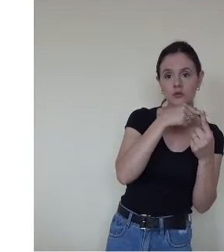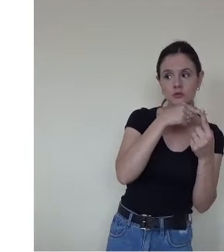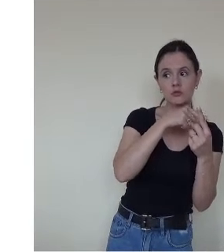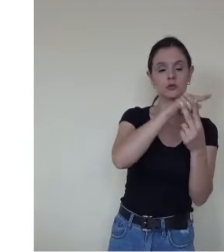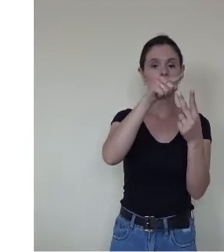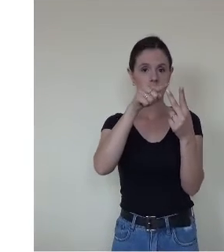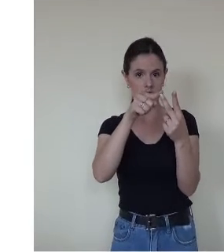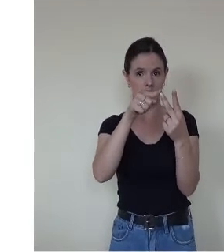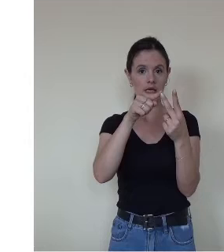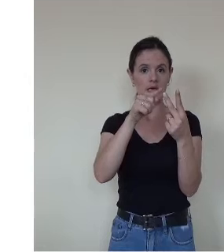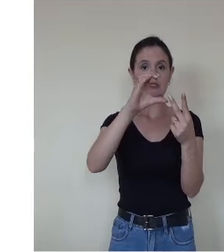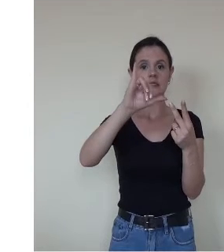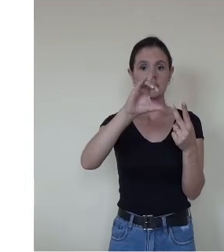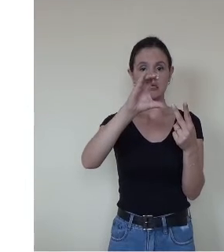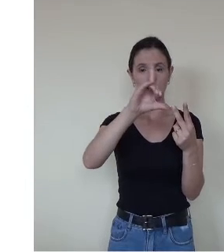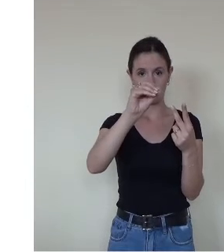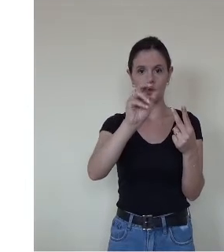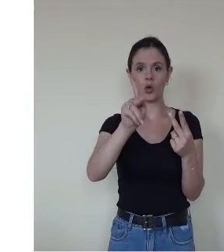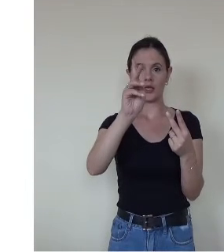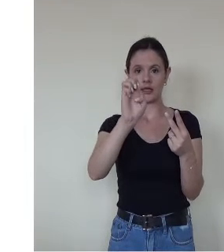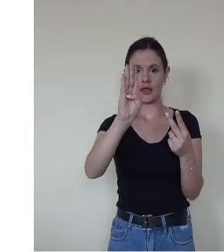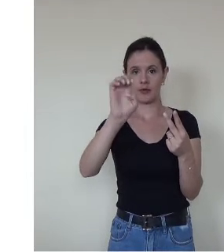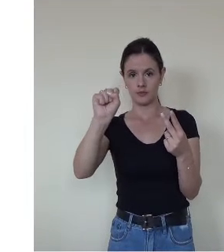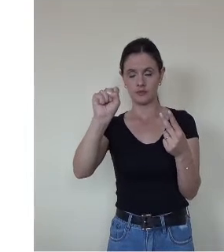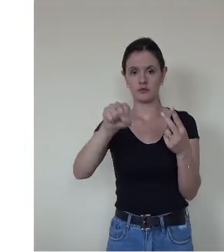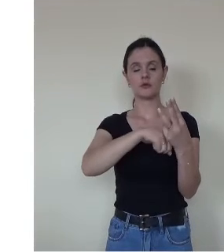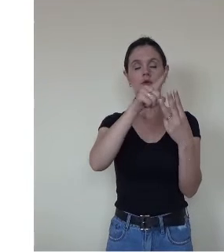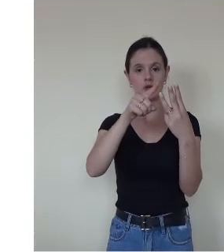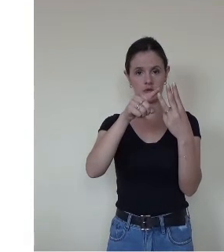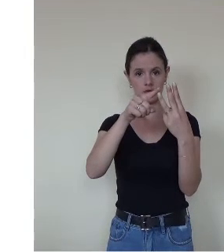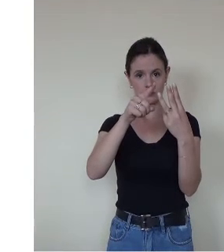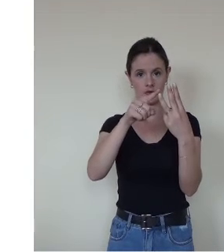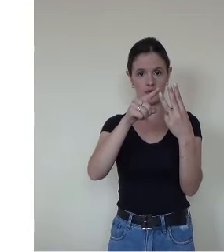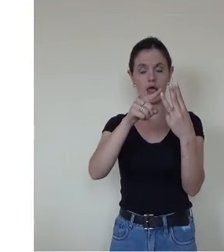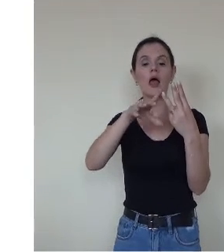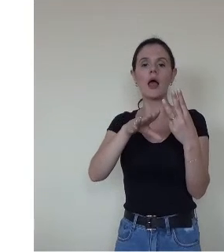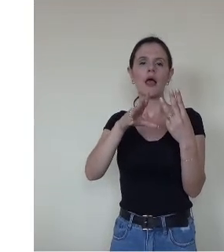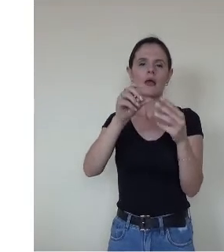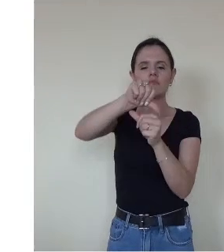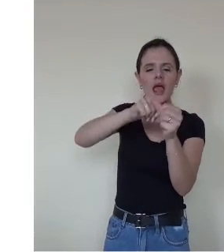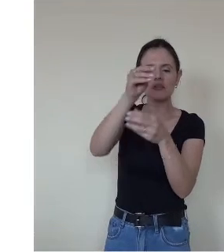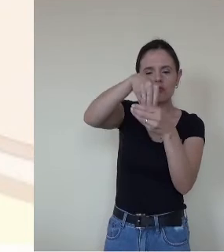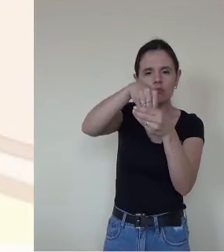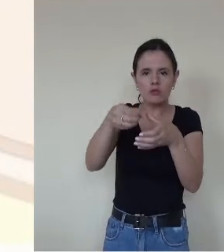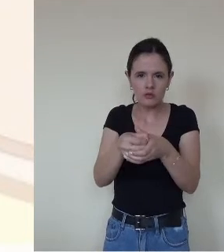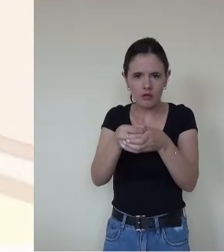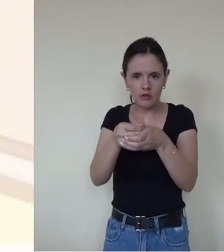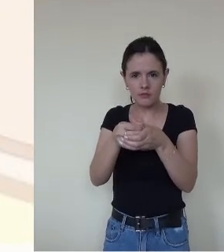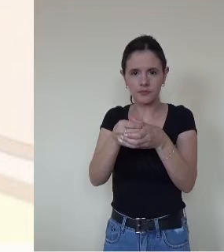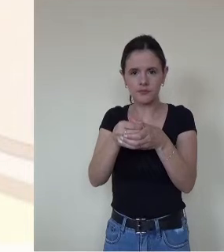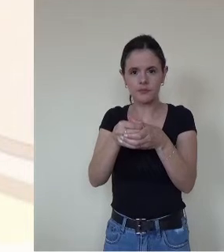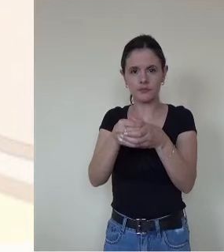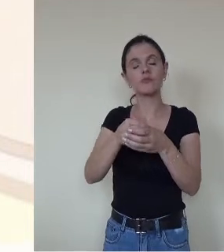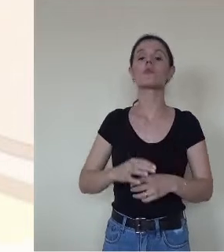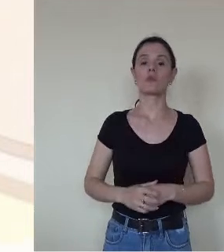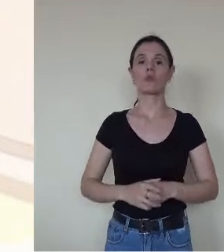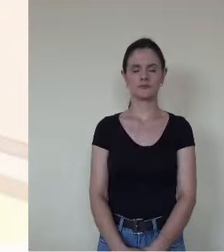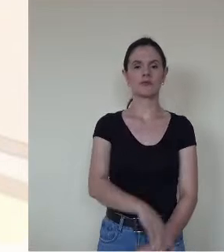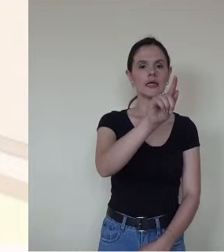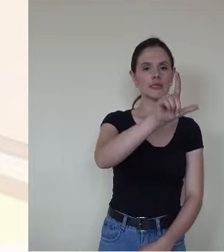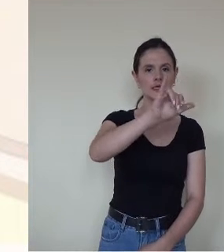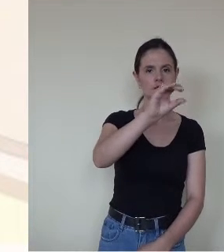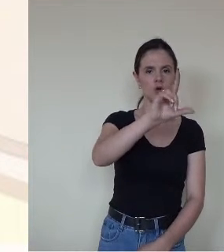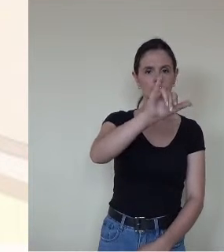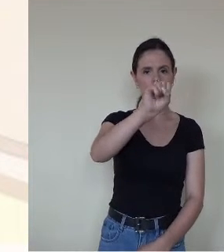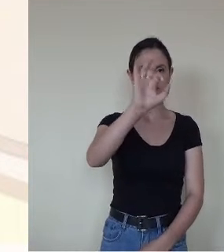respiração celular é dividida em 3 etapas: a glicólise, o ciclo de Krebs e a cadeia respiratória. Bom, a glicólise ela